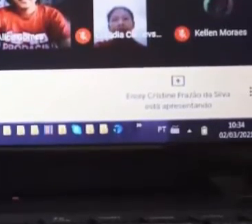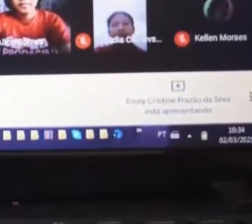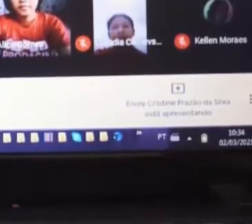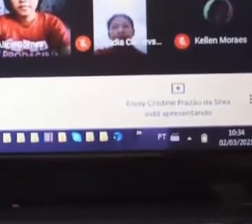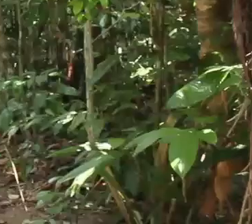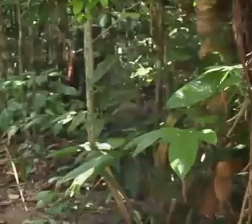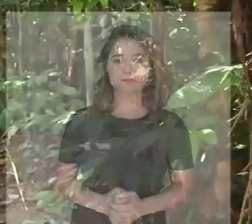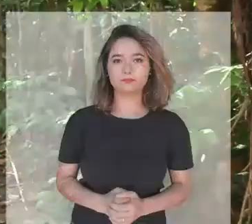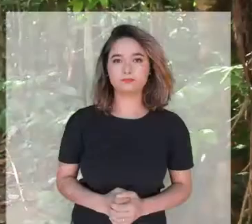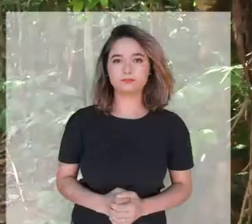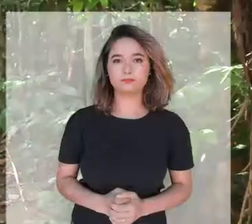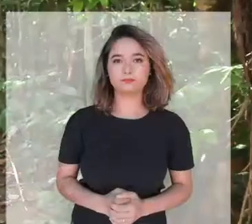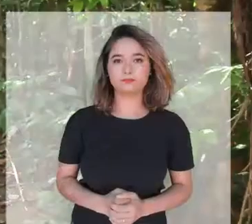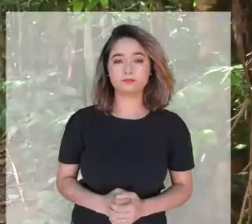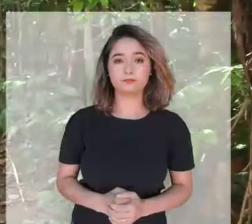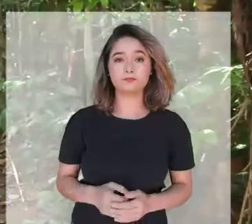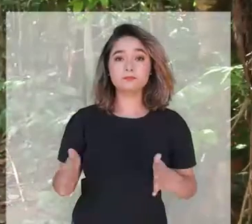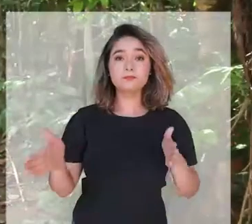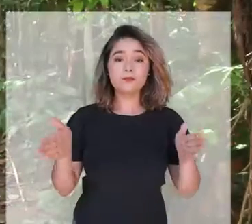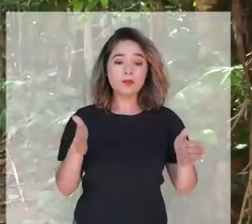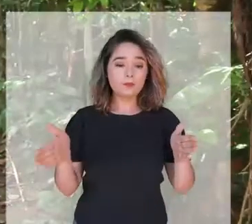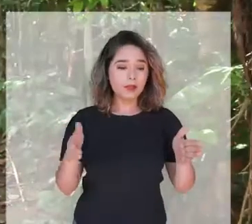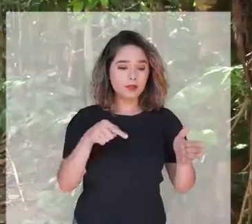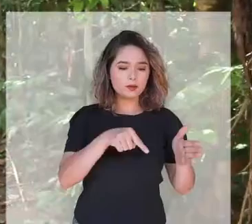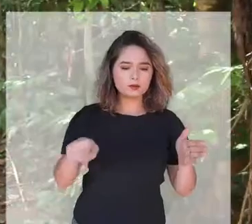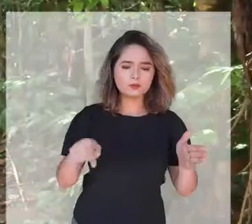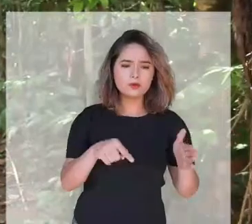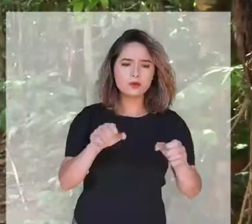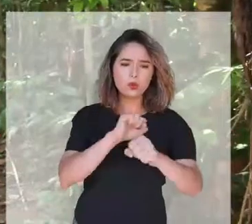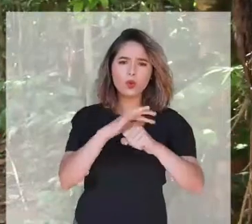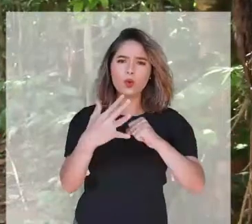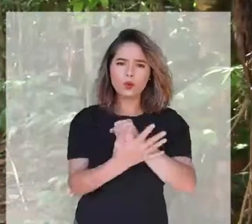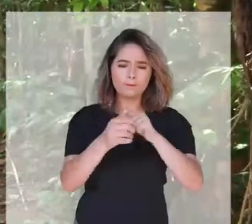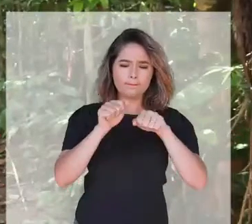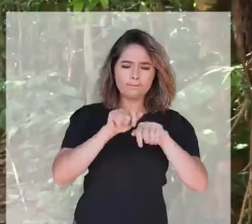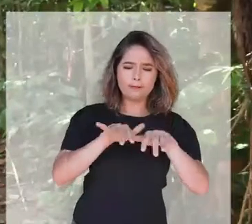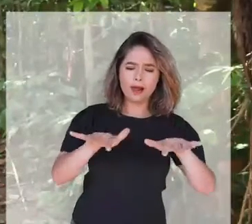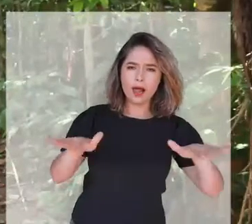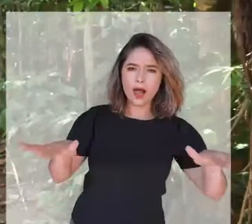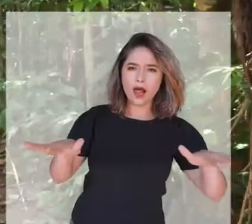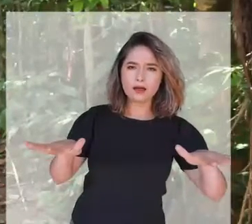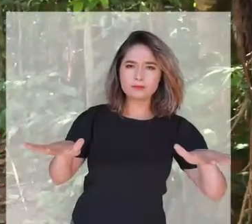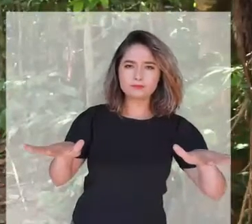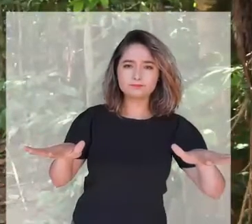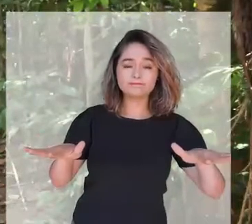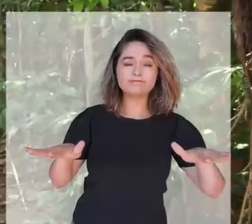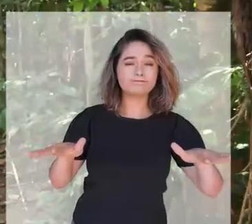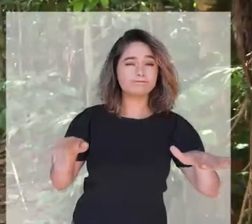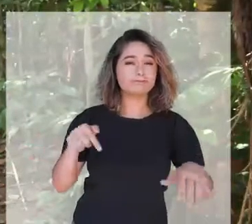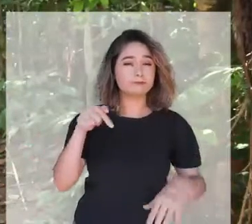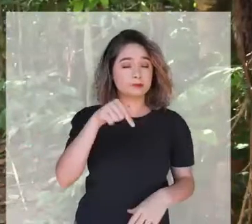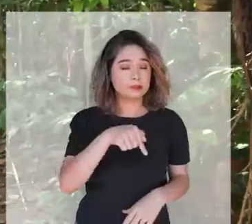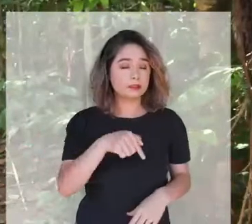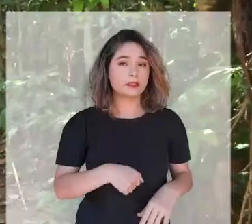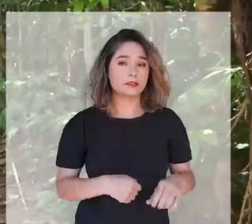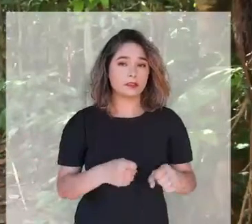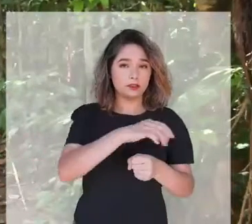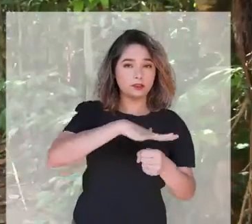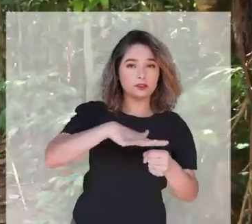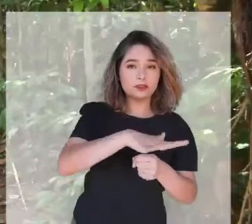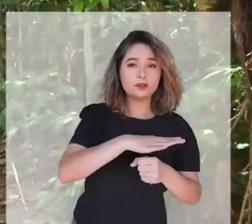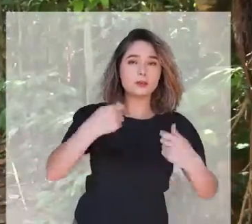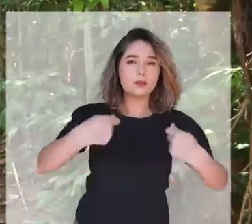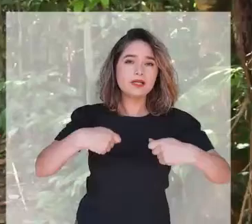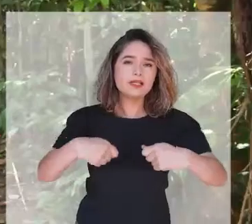A extensão universitária, na época da pandemia, ela teve que se reinventar. Por